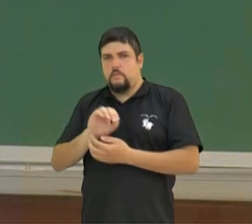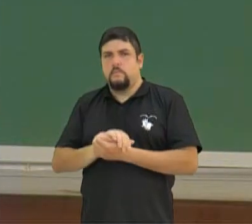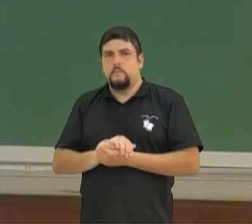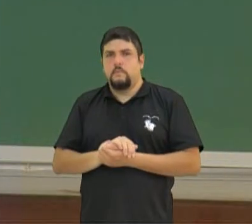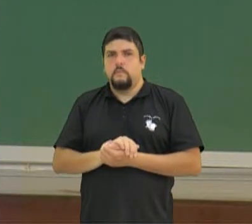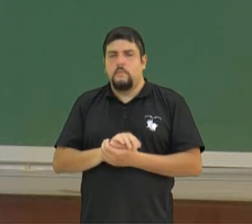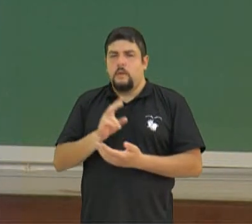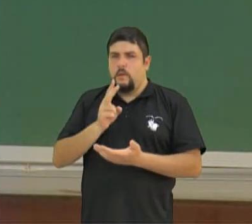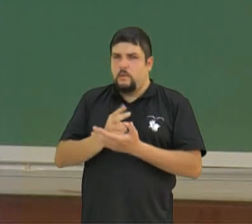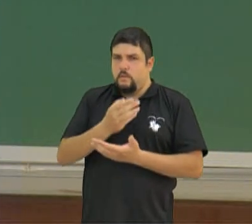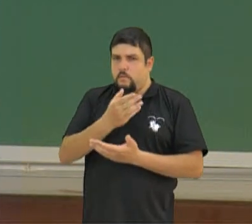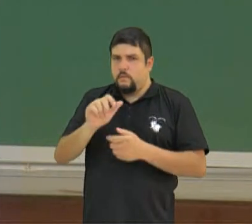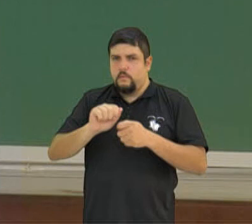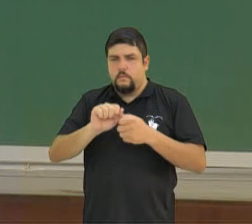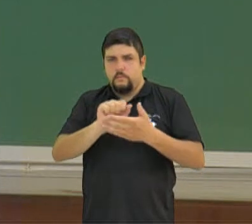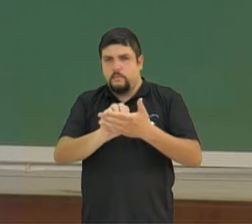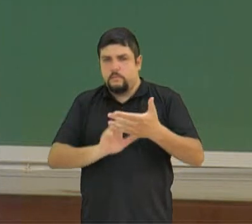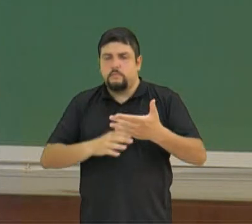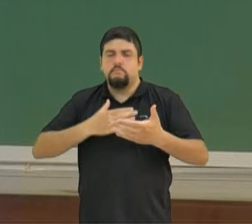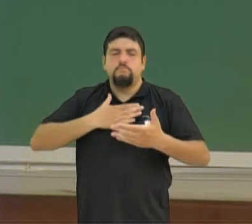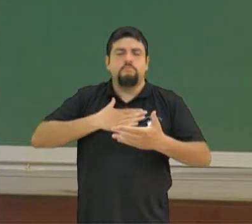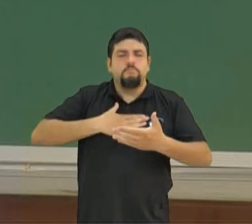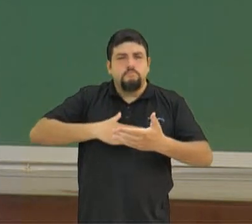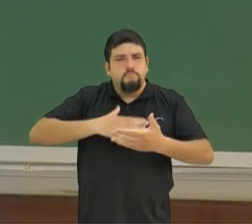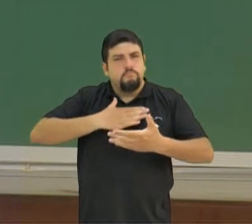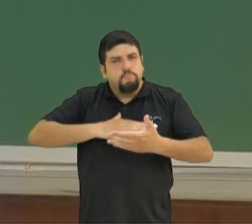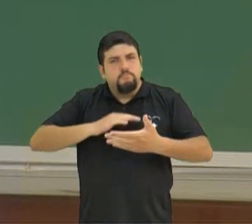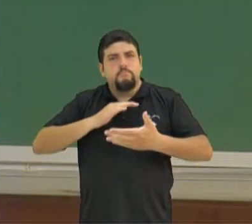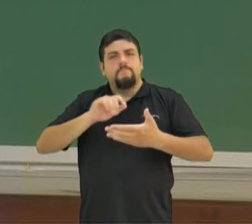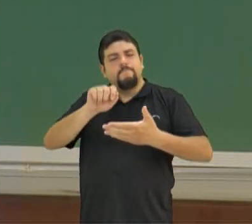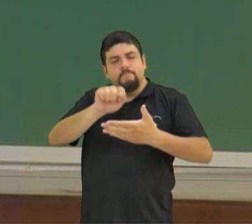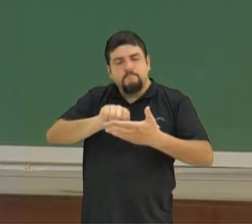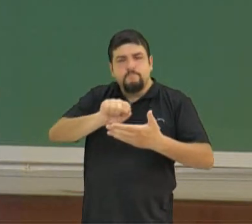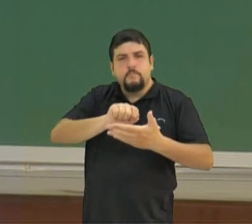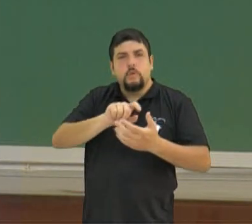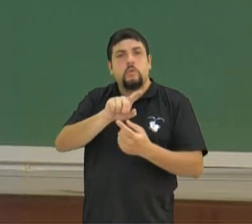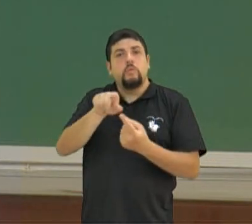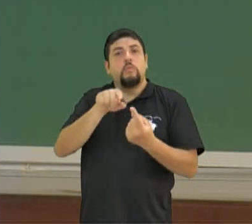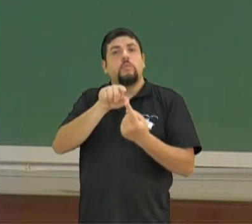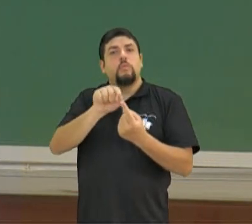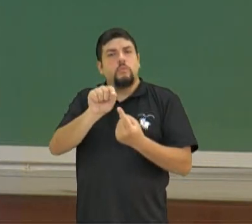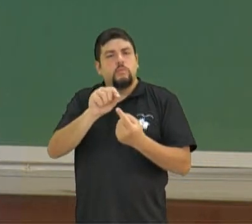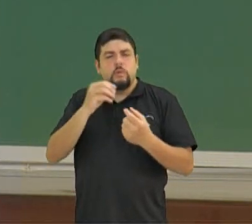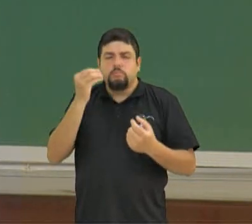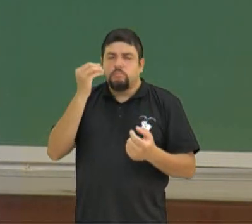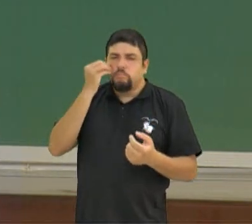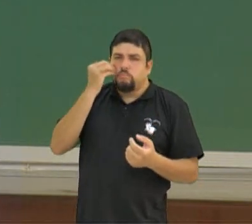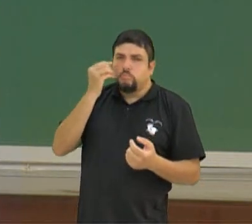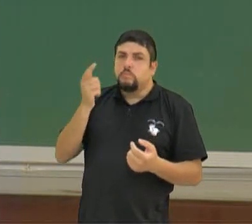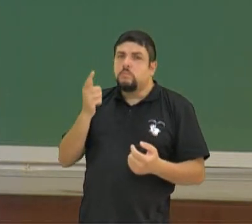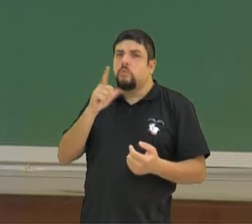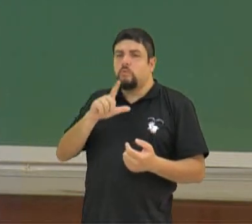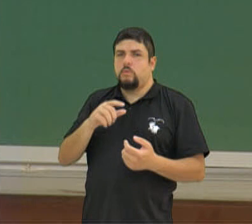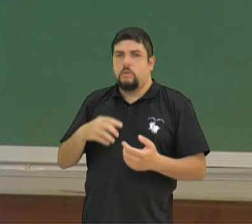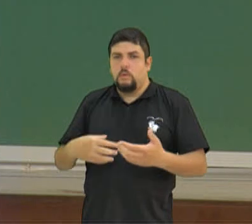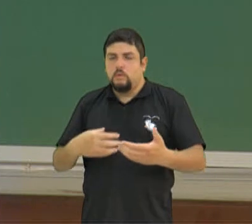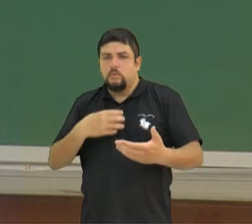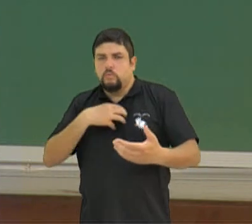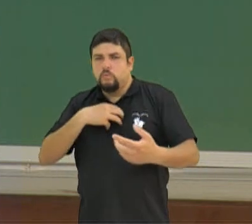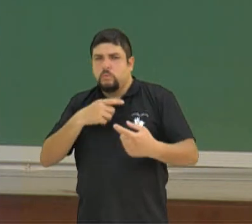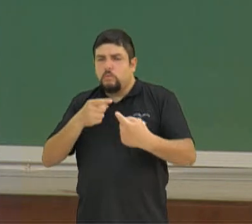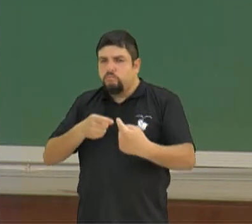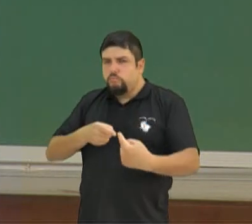bastante calma, com bastante tranquilidade, com o objetivo de realmente acertar. Se sinta desafiado, faça